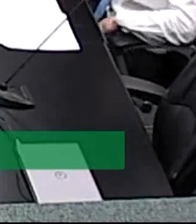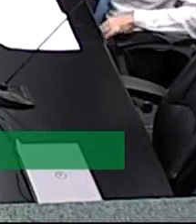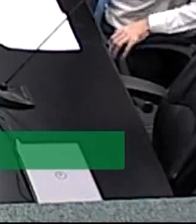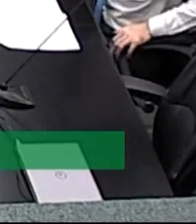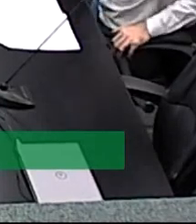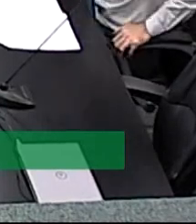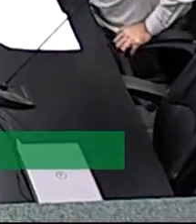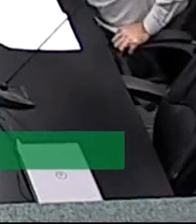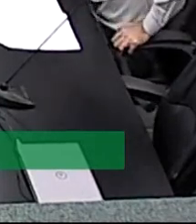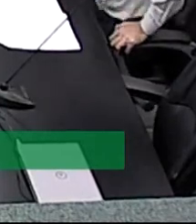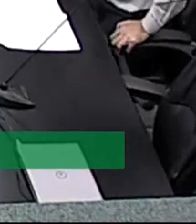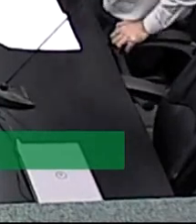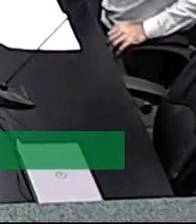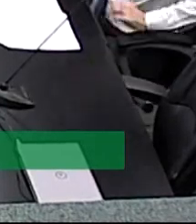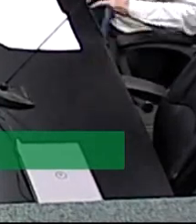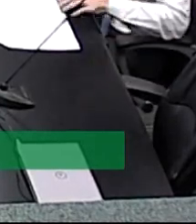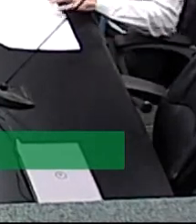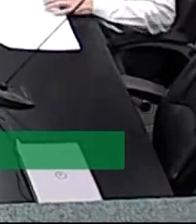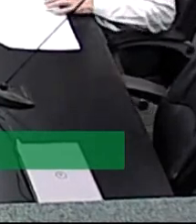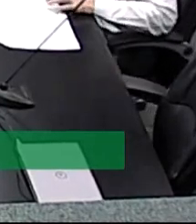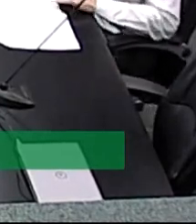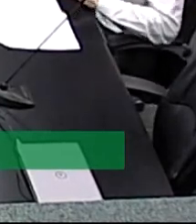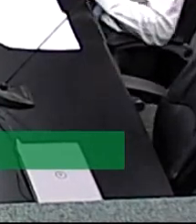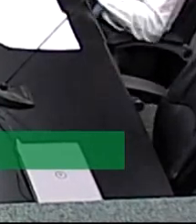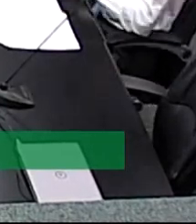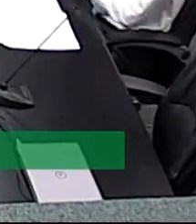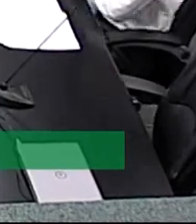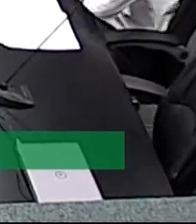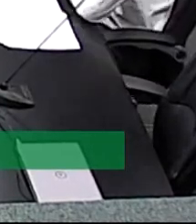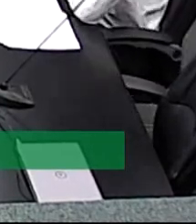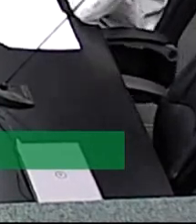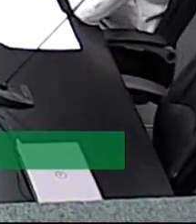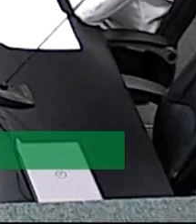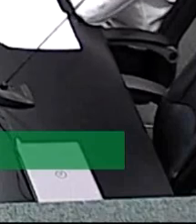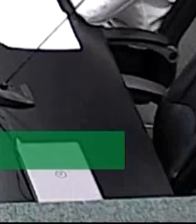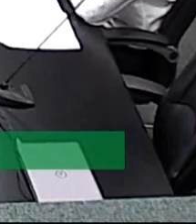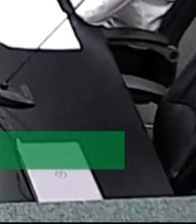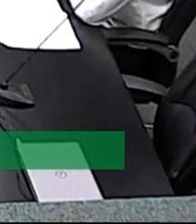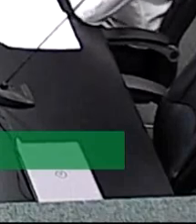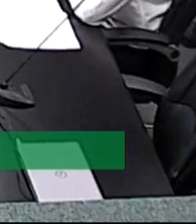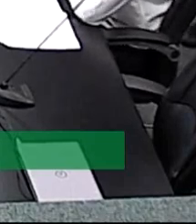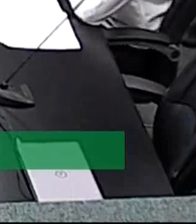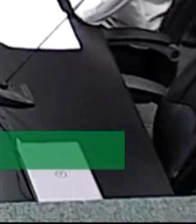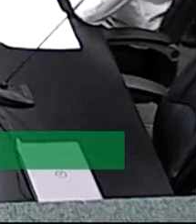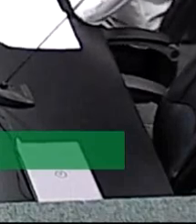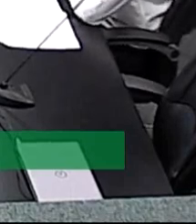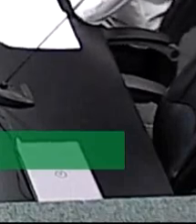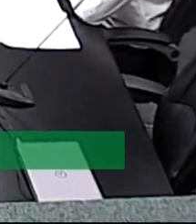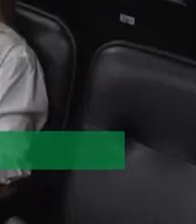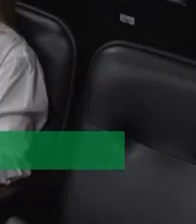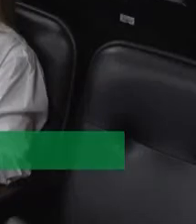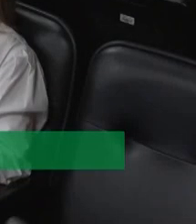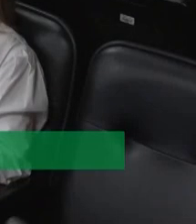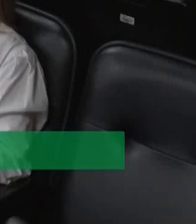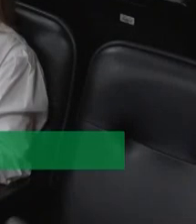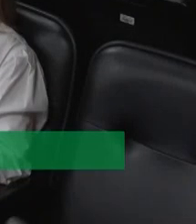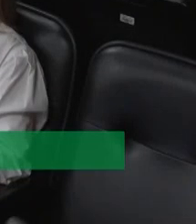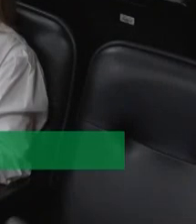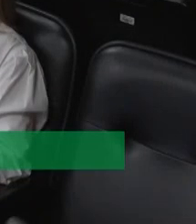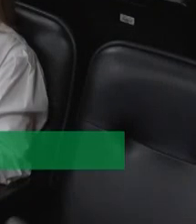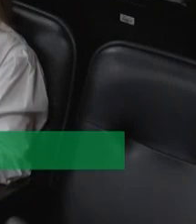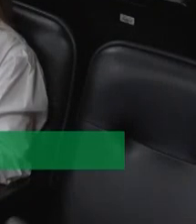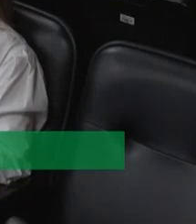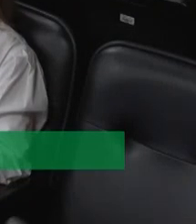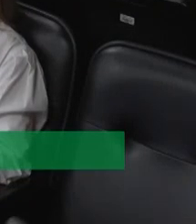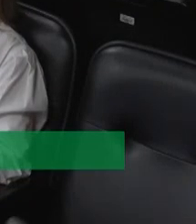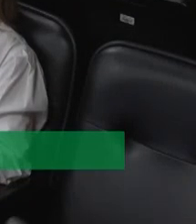badanha cumprimentar os assessores as pessoas que fazem presente hoje aqui na sala das comissões cumprimentar quem nos